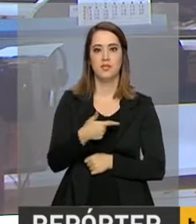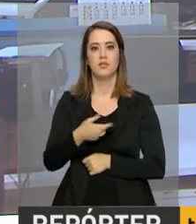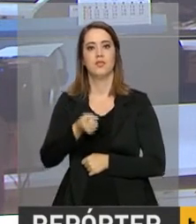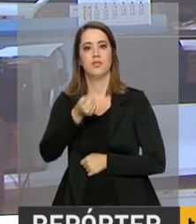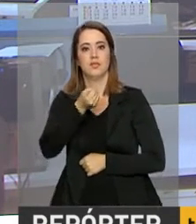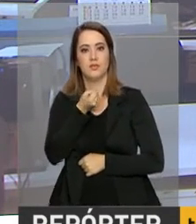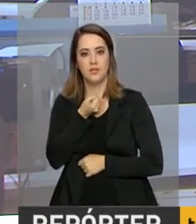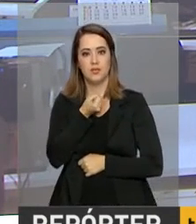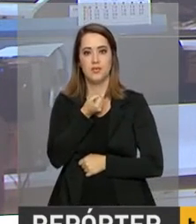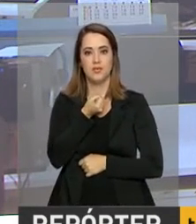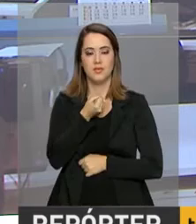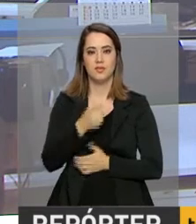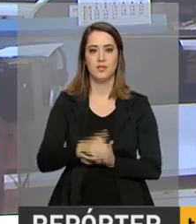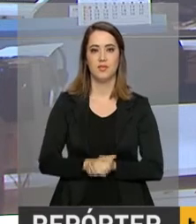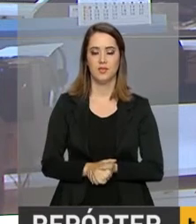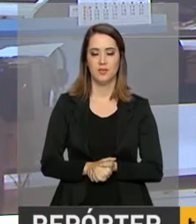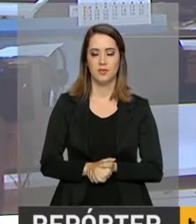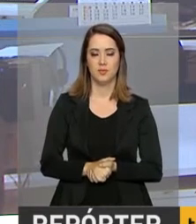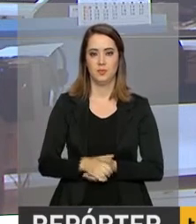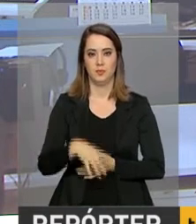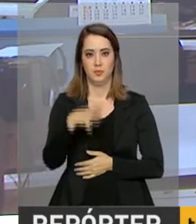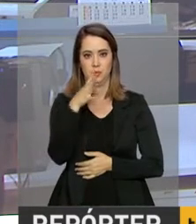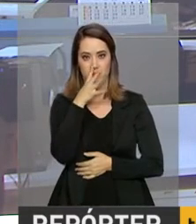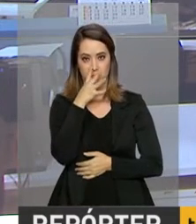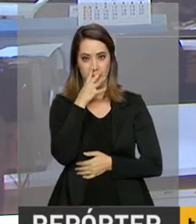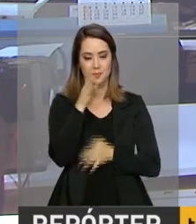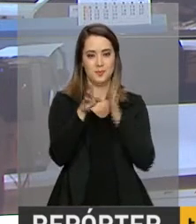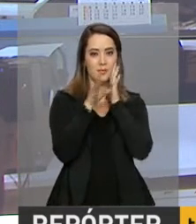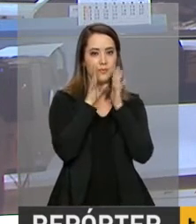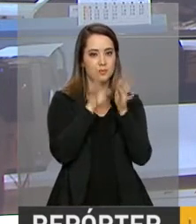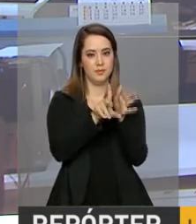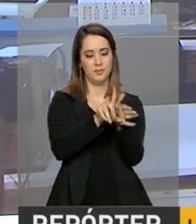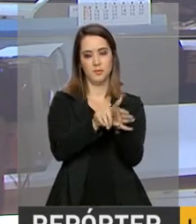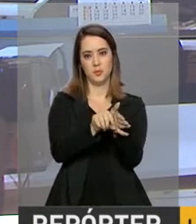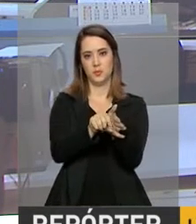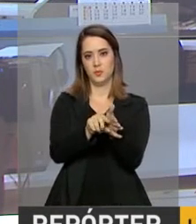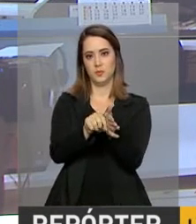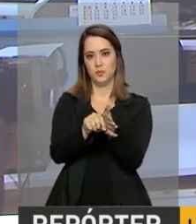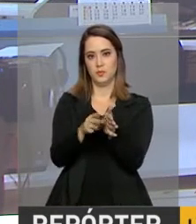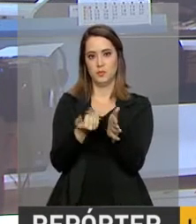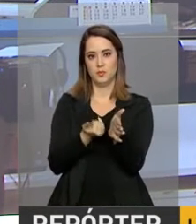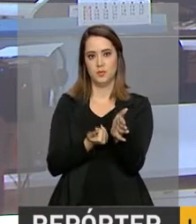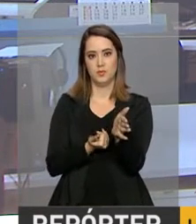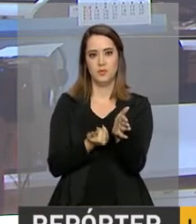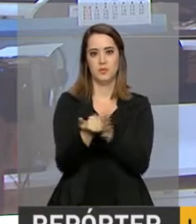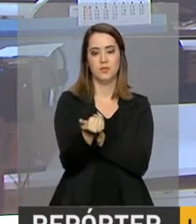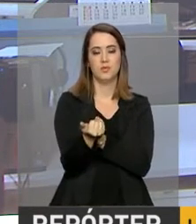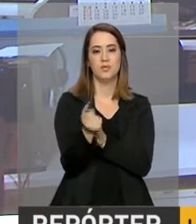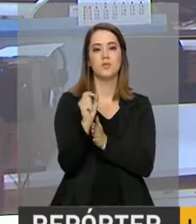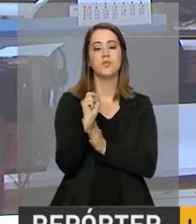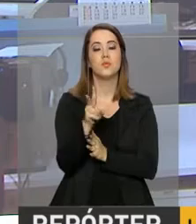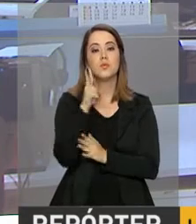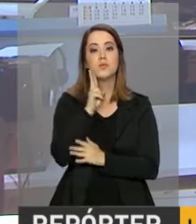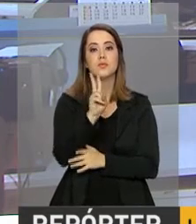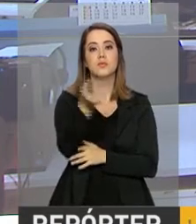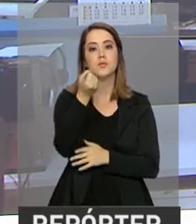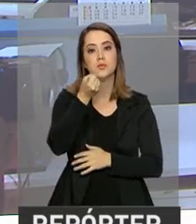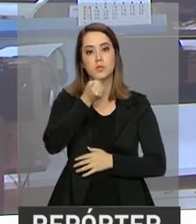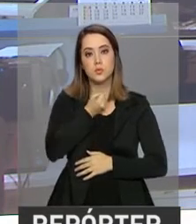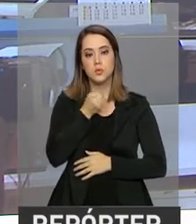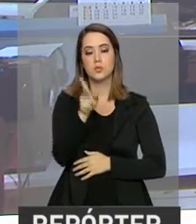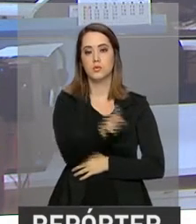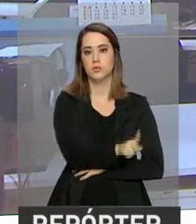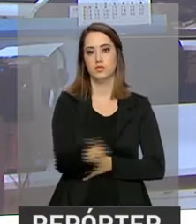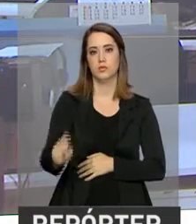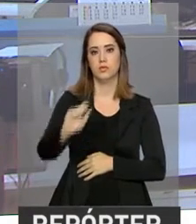na prima na próxima edição do repórter nbr acompanhe também as novidades em nossas redes sociais veja agora o